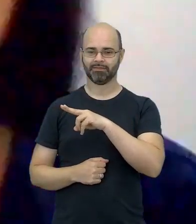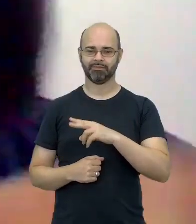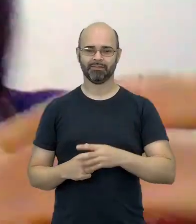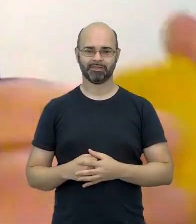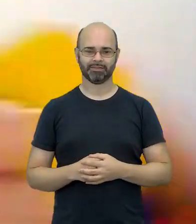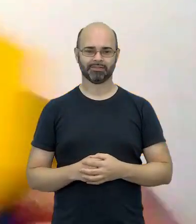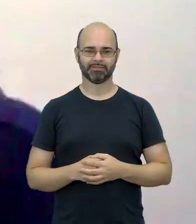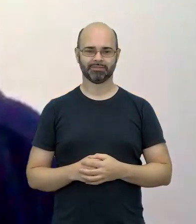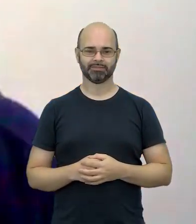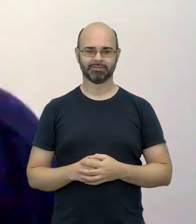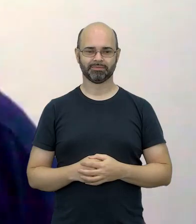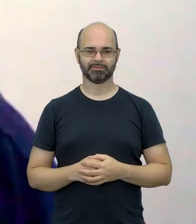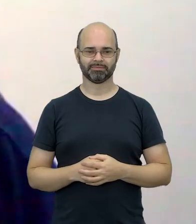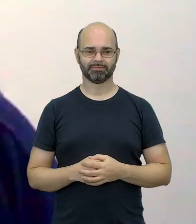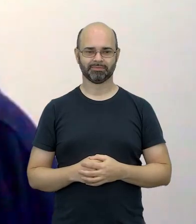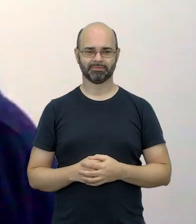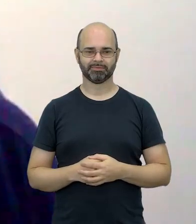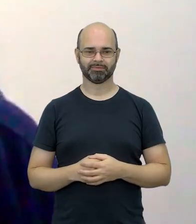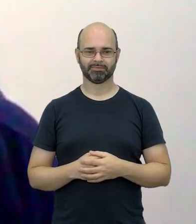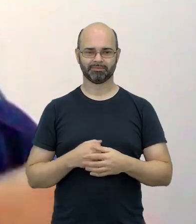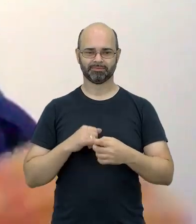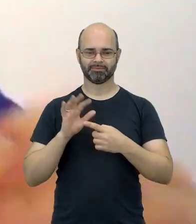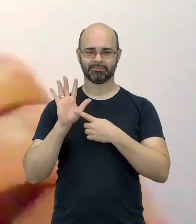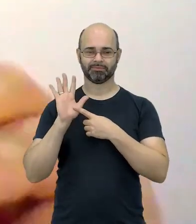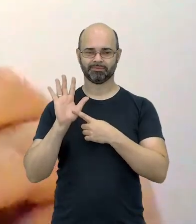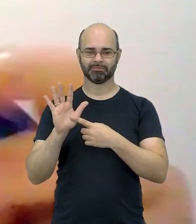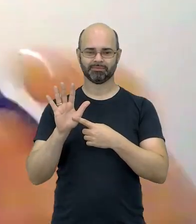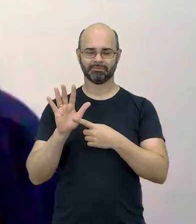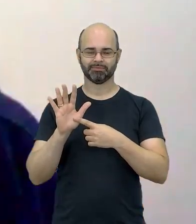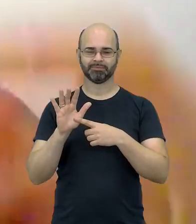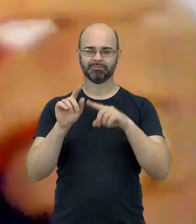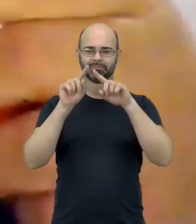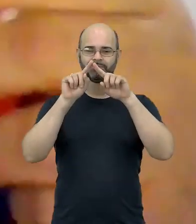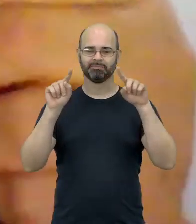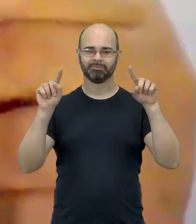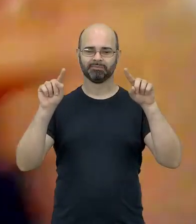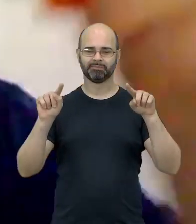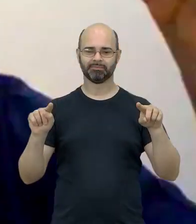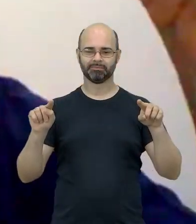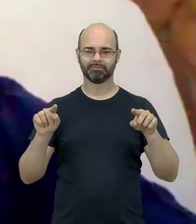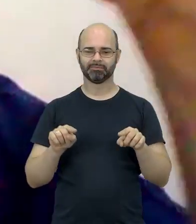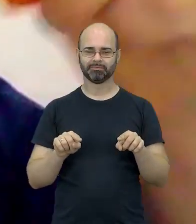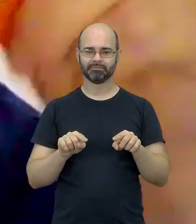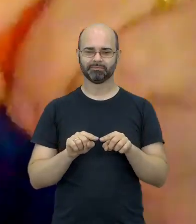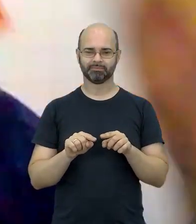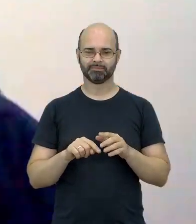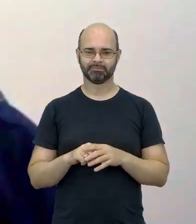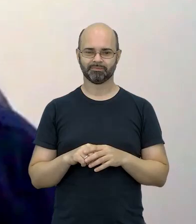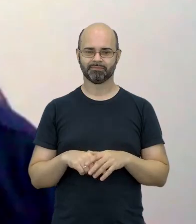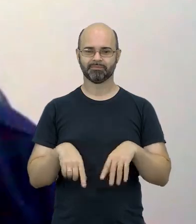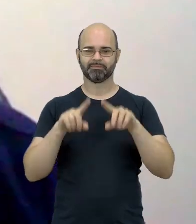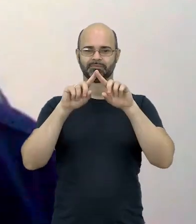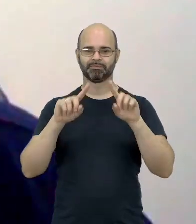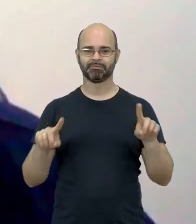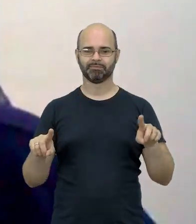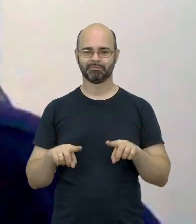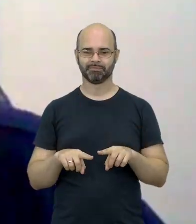trouxe algumas, né? Aqui eu tenho um hexágono, um losango,